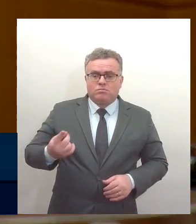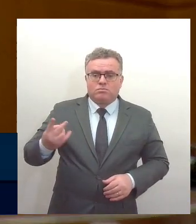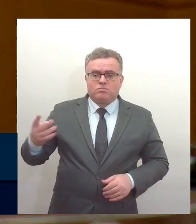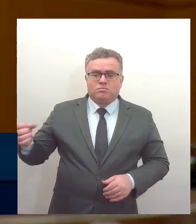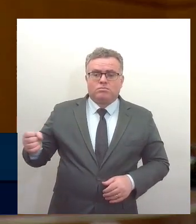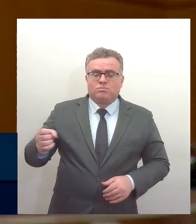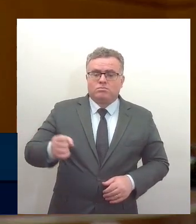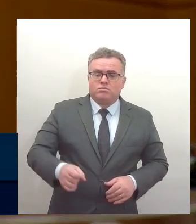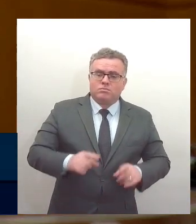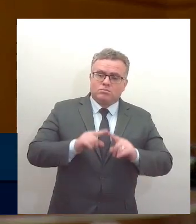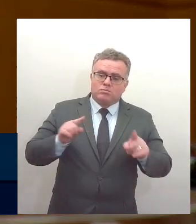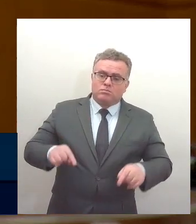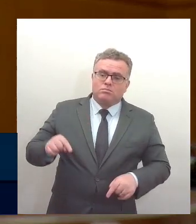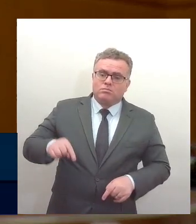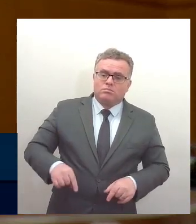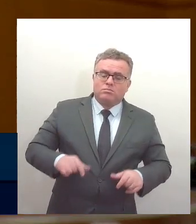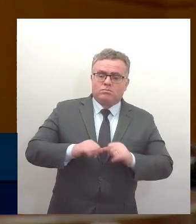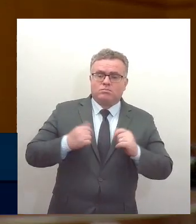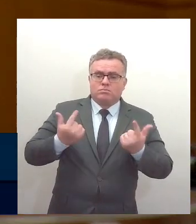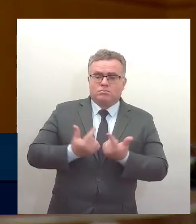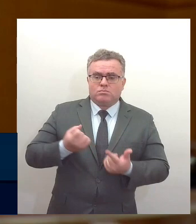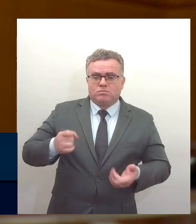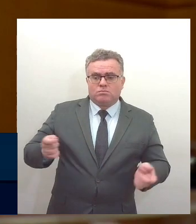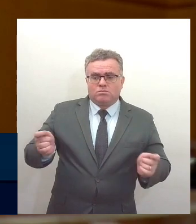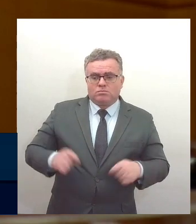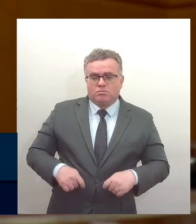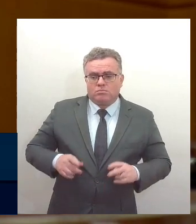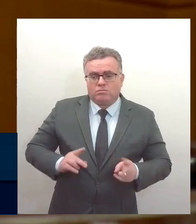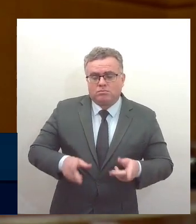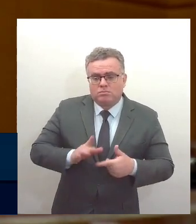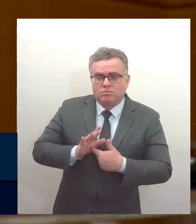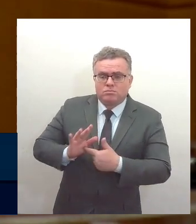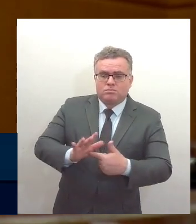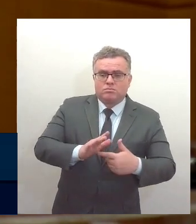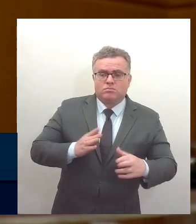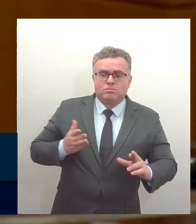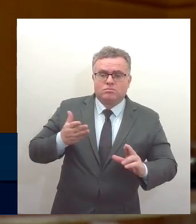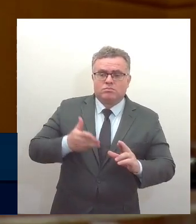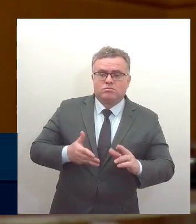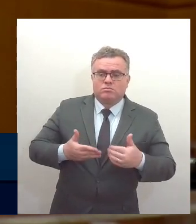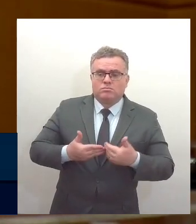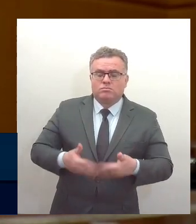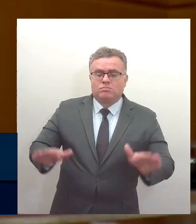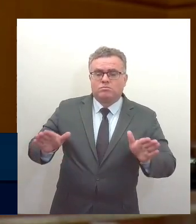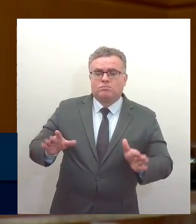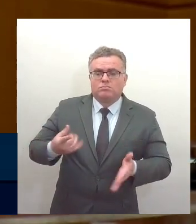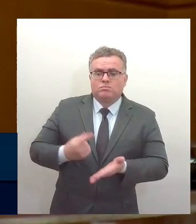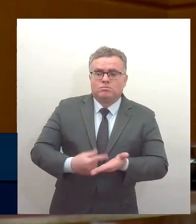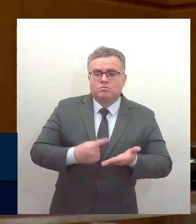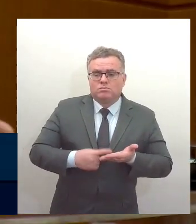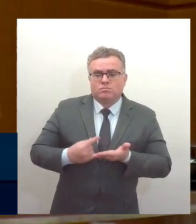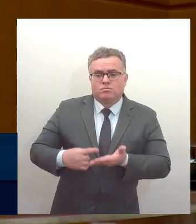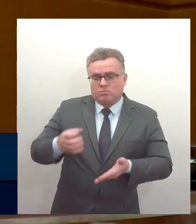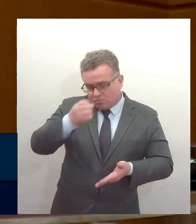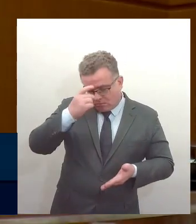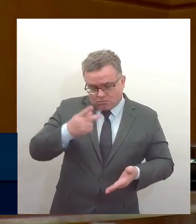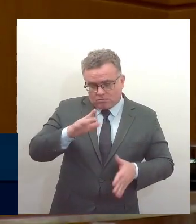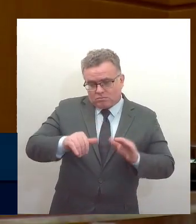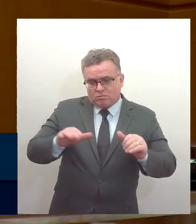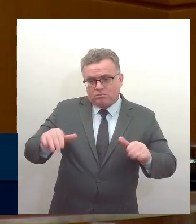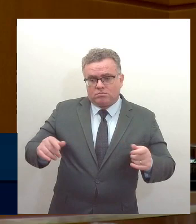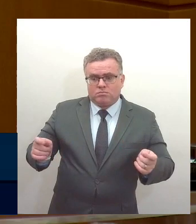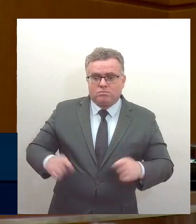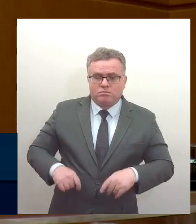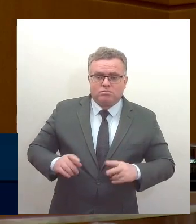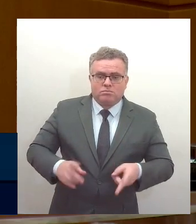para a gente dar o exemplo. Abrir portas para que prefeituras contratem, para que o governo do estado contrate,